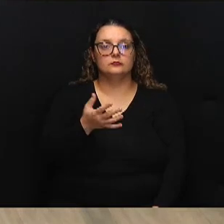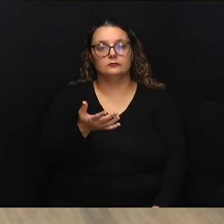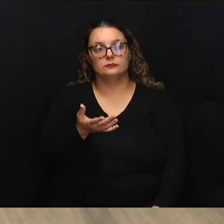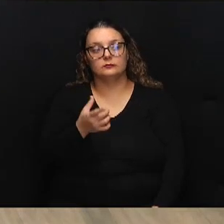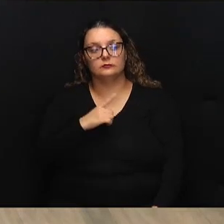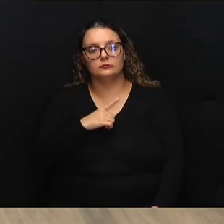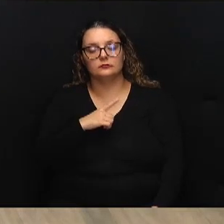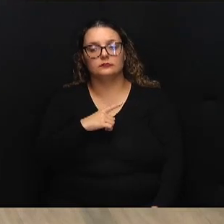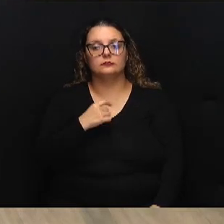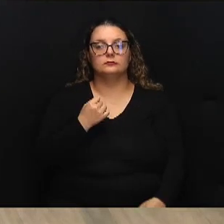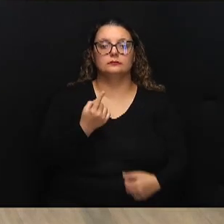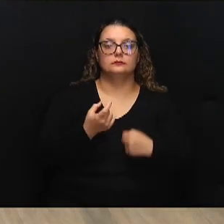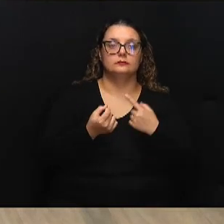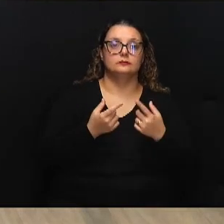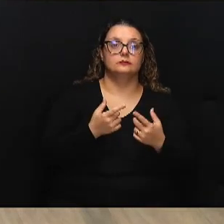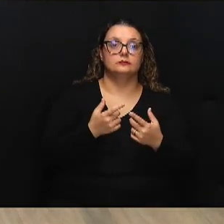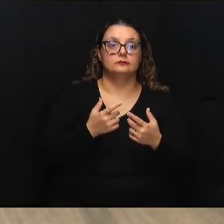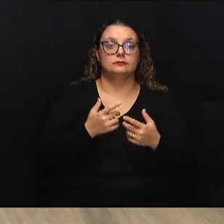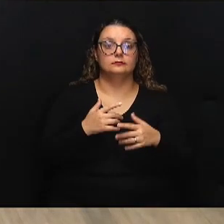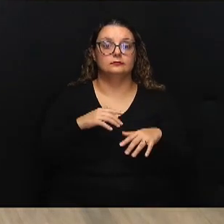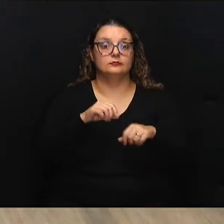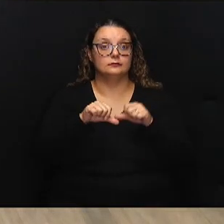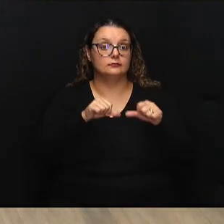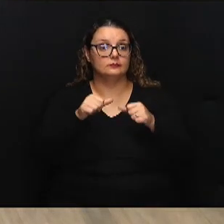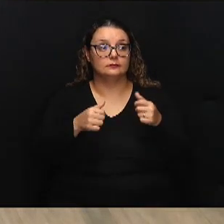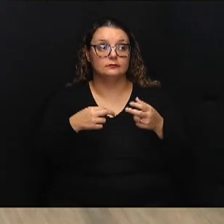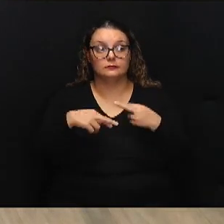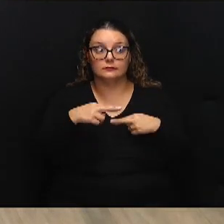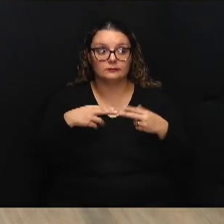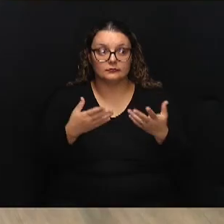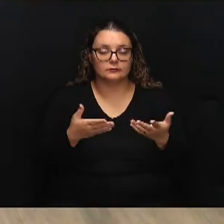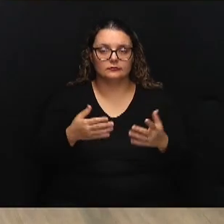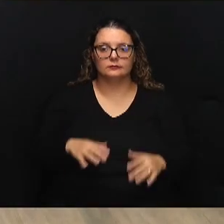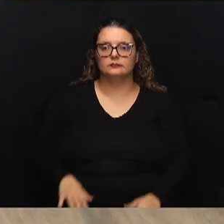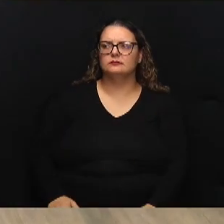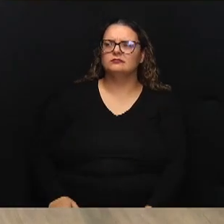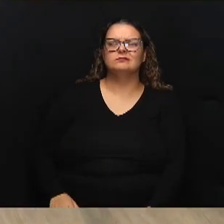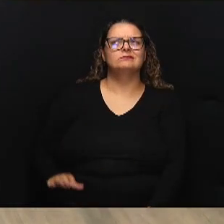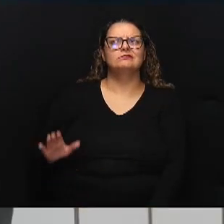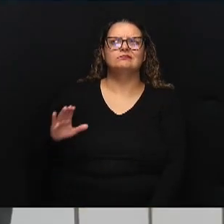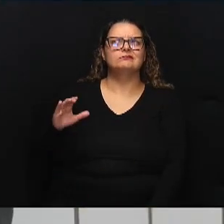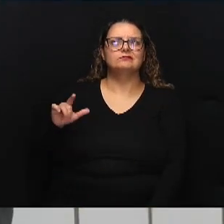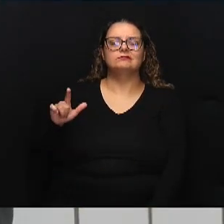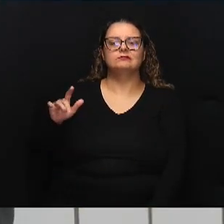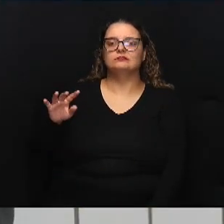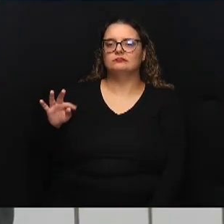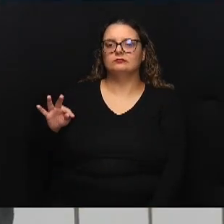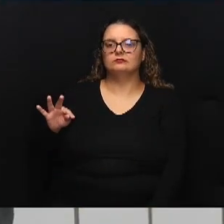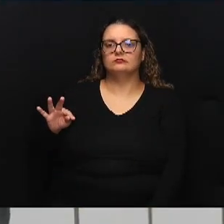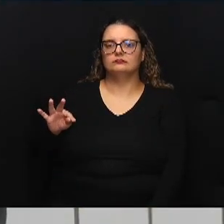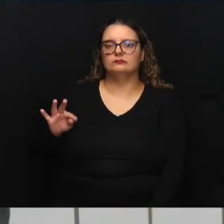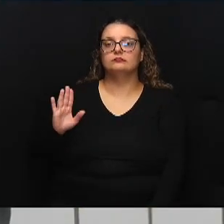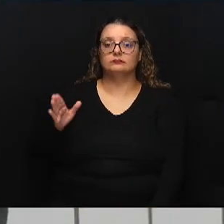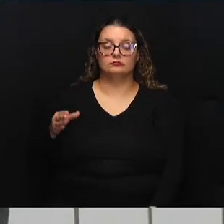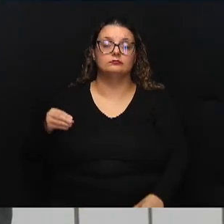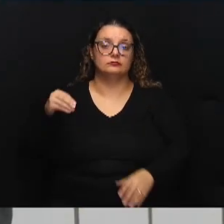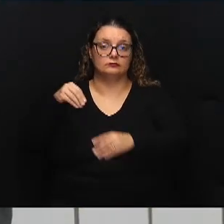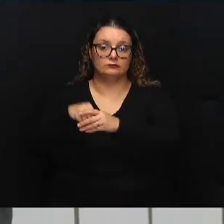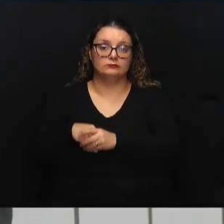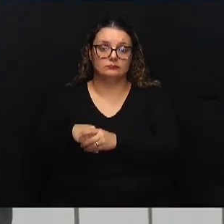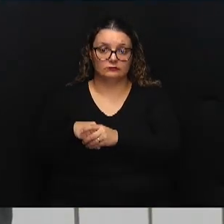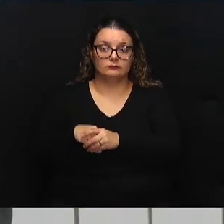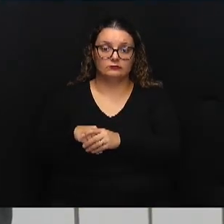ter alguma surpresa, alguma mudança em relação a ela? A CLT ela já prevê esse tipo